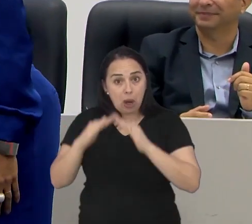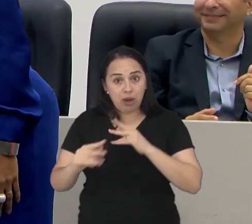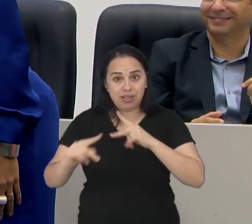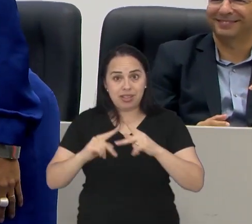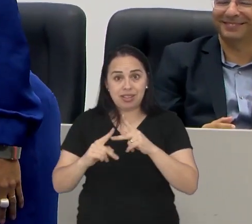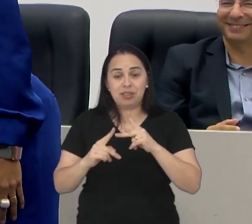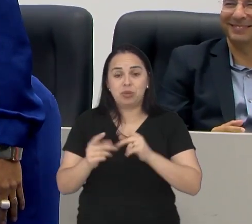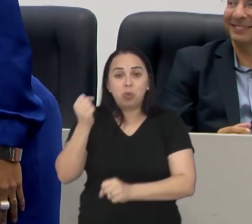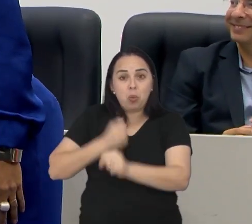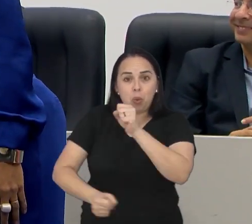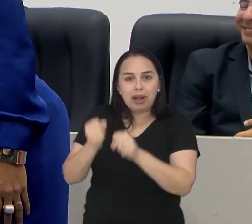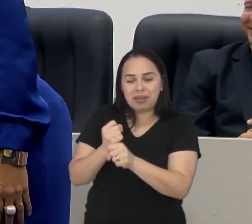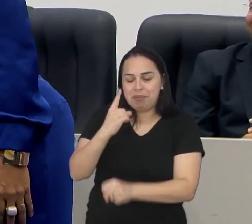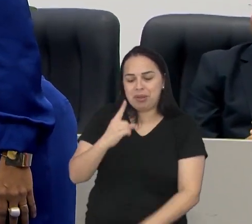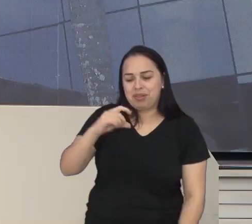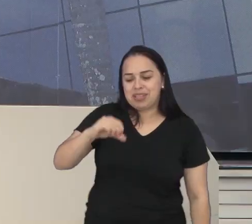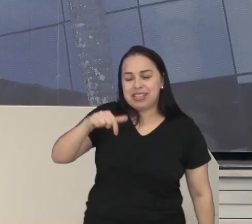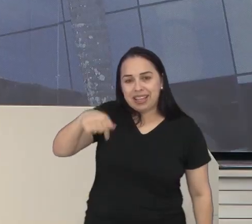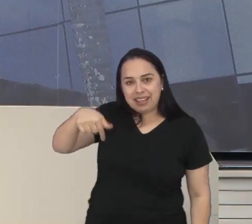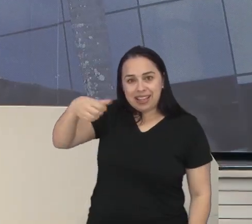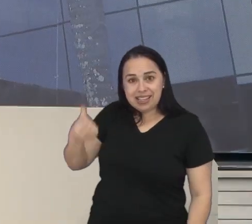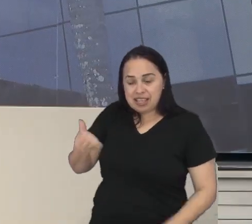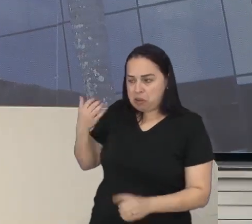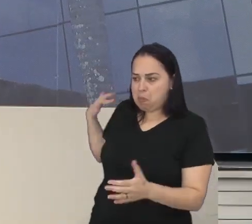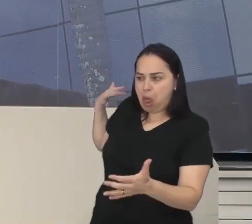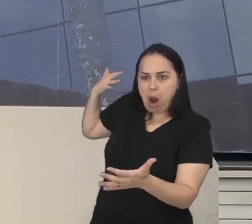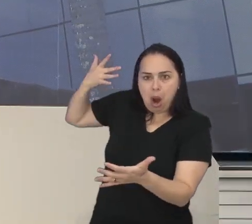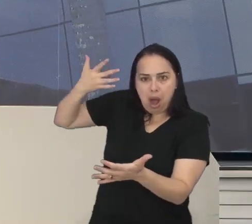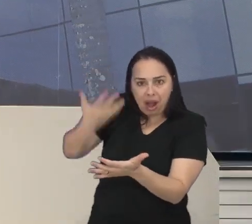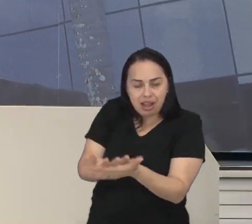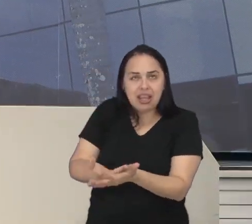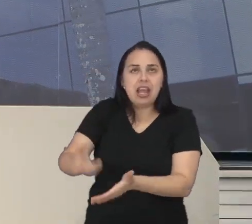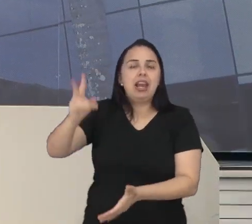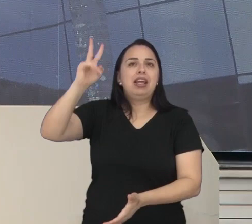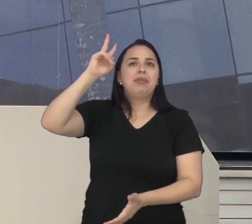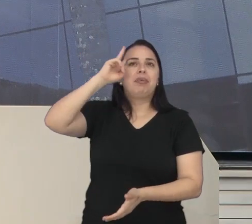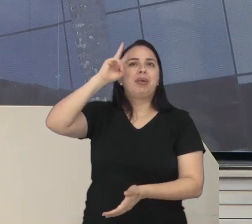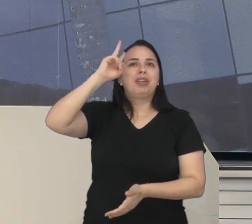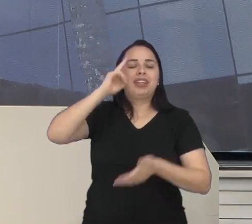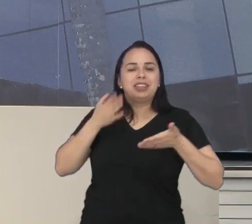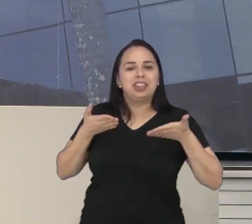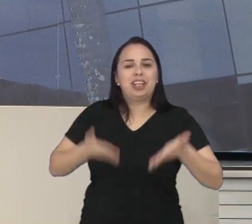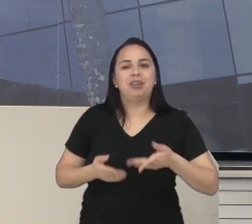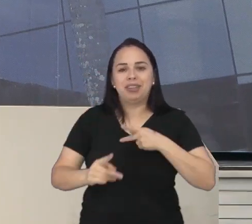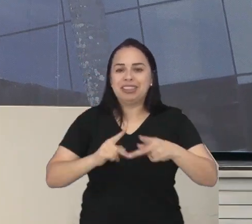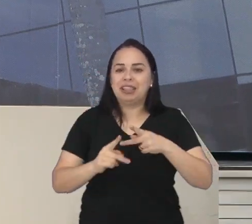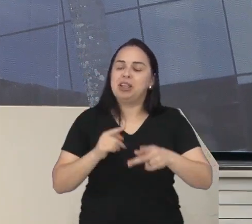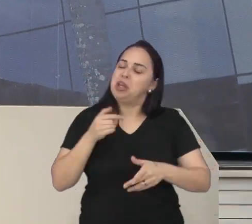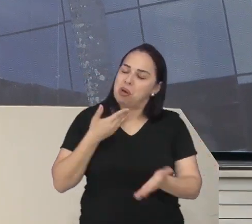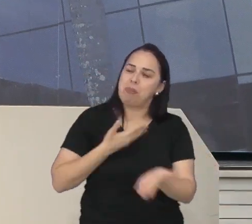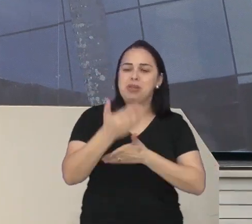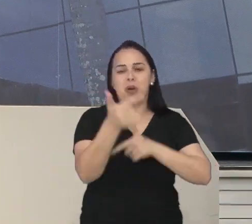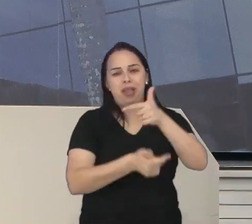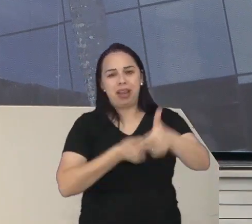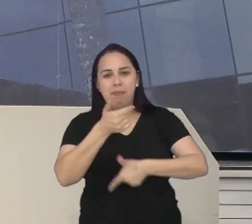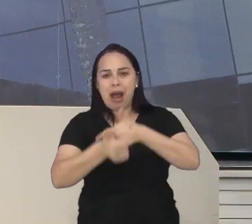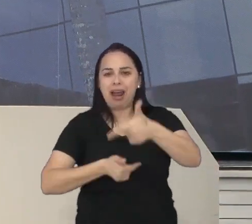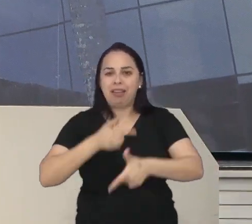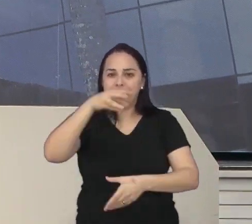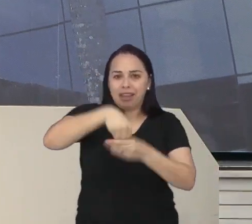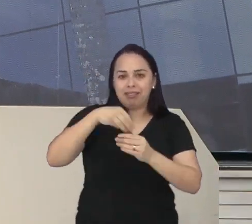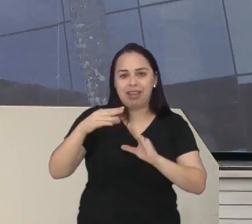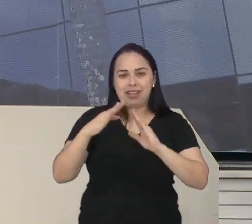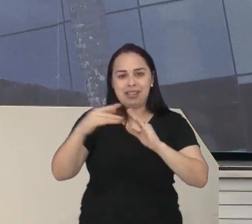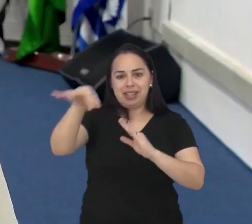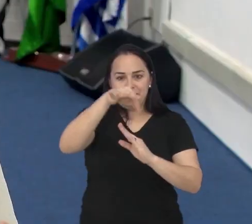desde 1976, doutora Juana relembrou sua chegada à cidade para o início de um trabalho no atendimento